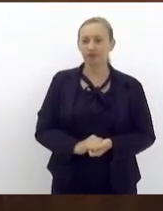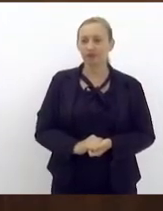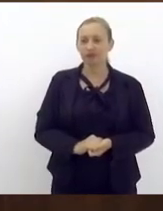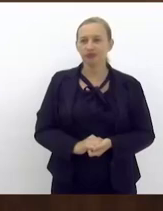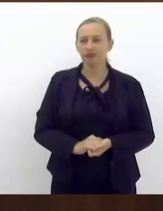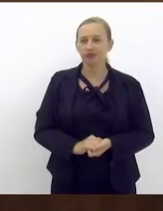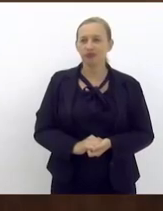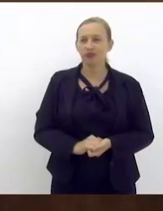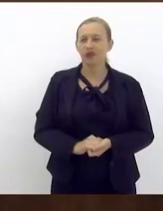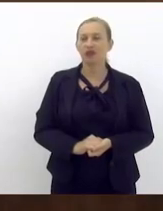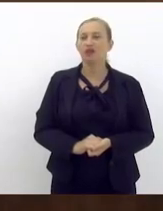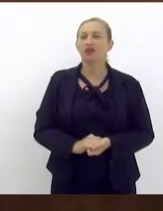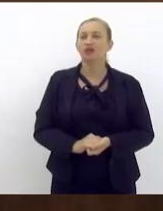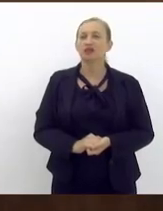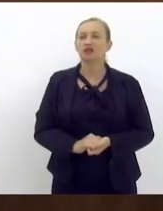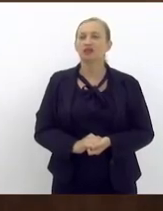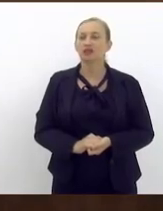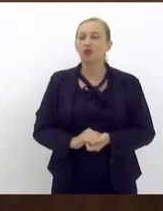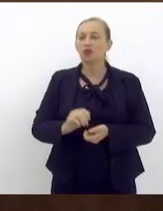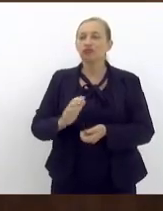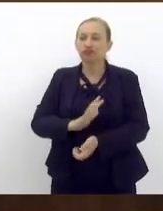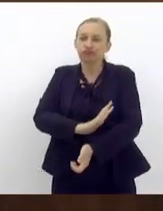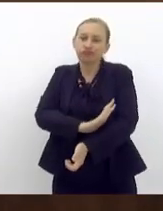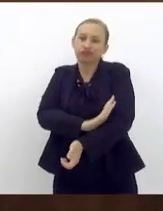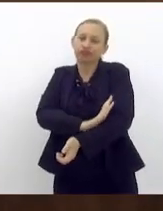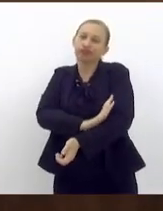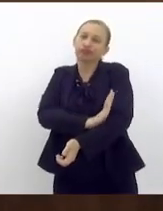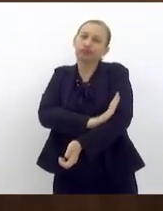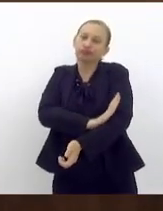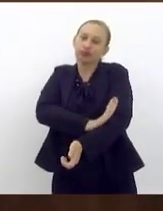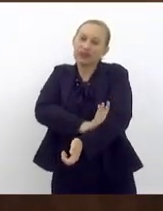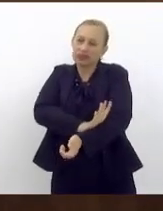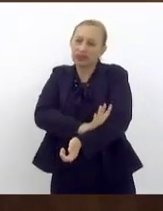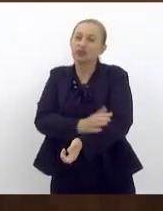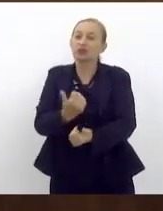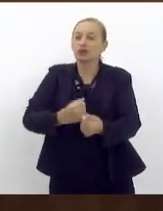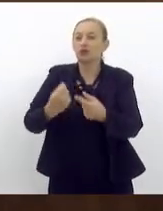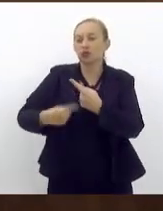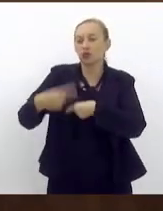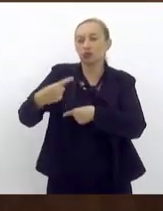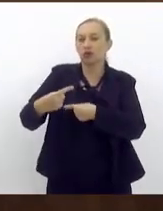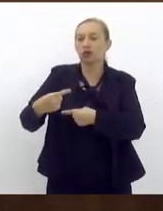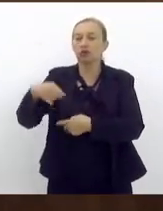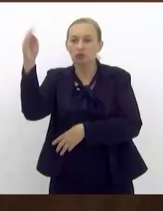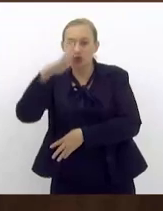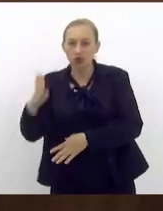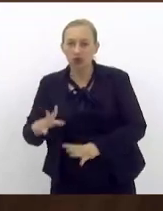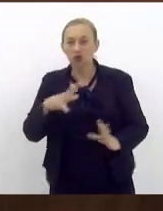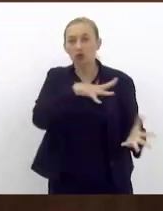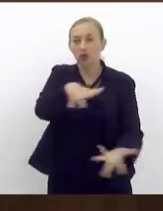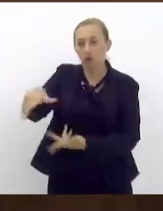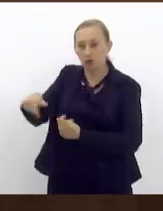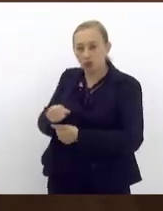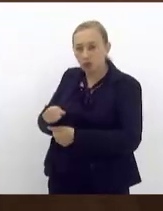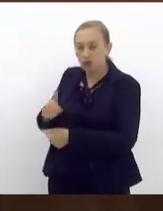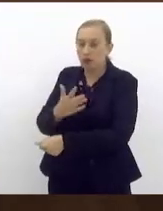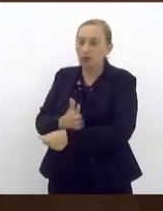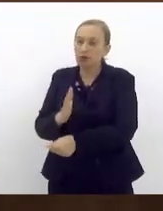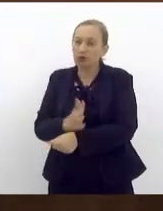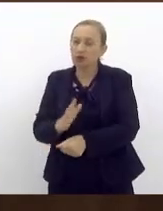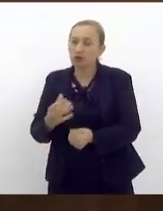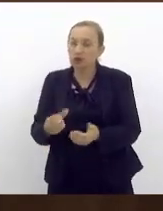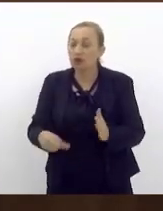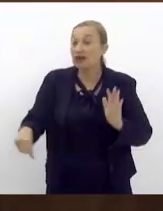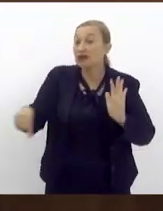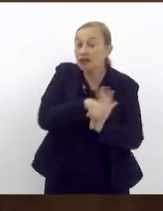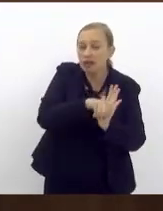amplificado nosso estado o racismo precisa ser superado no Brasil e no mundo como uma prática que viola os direitos